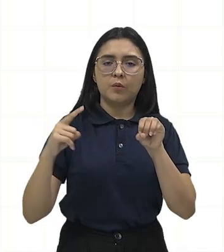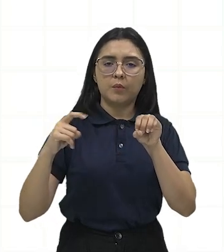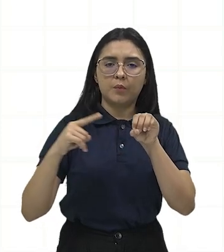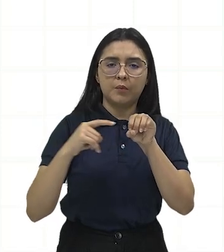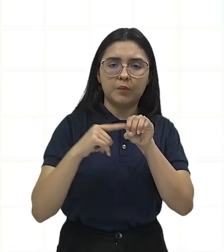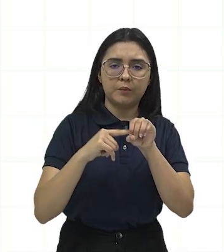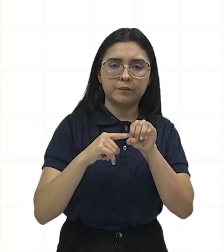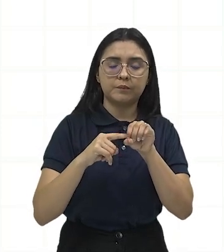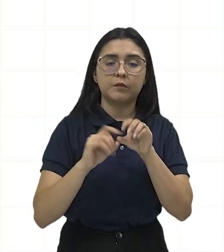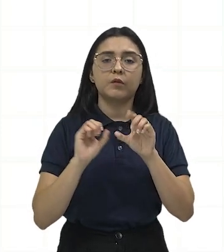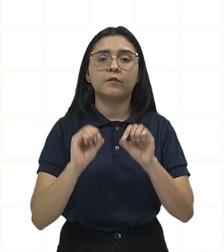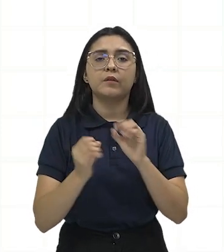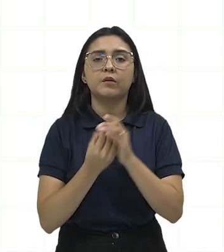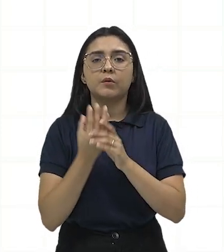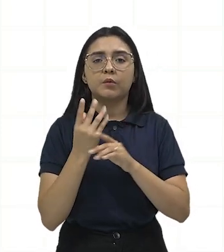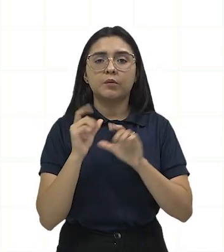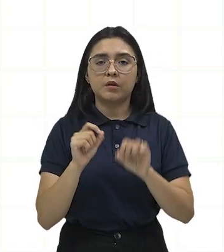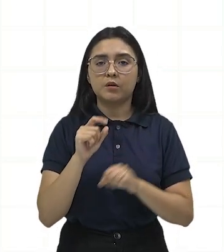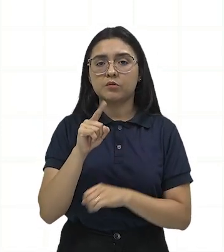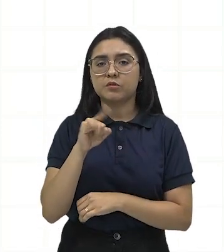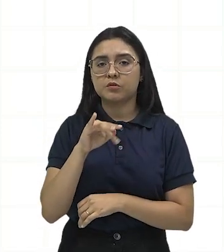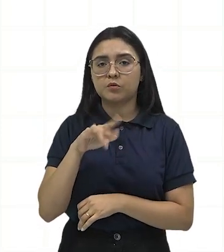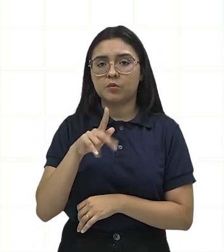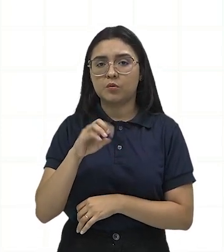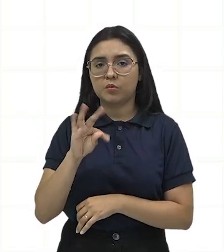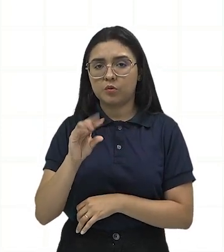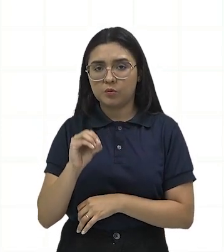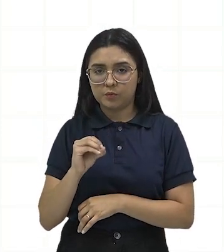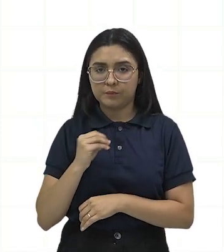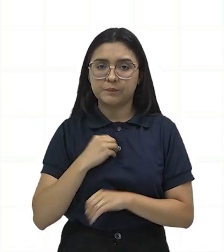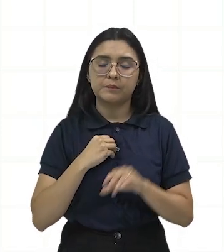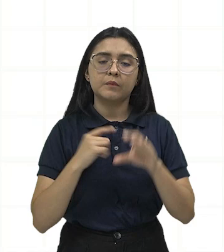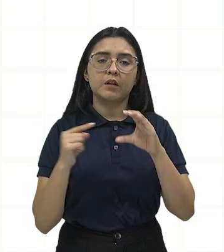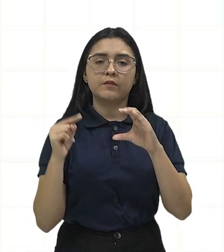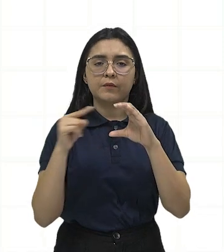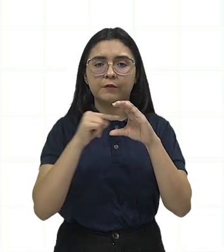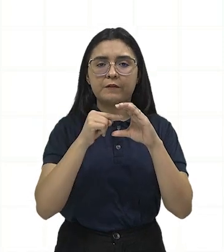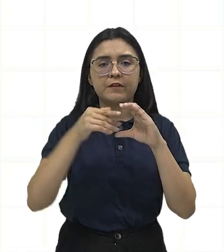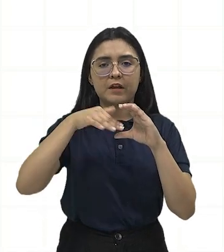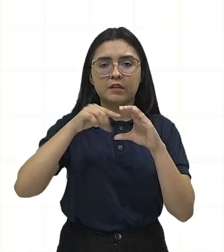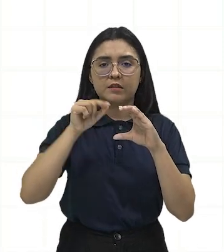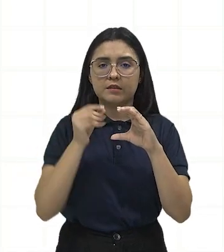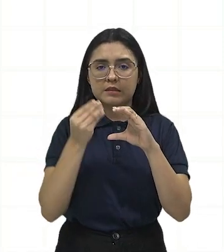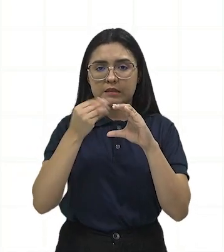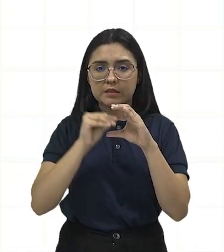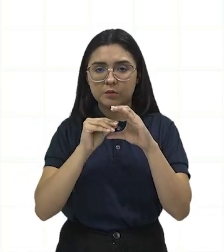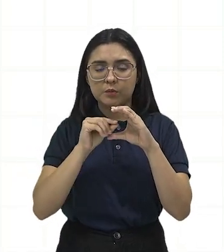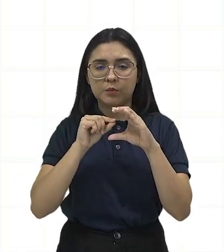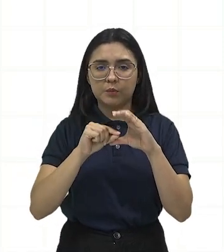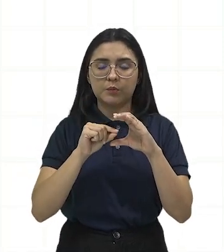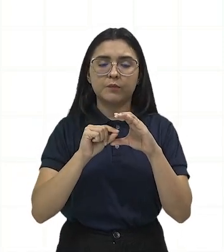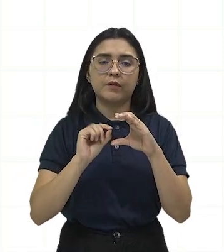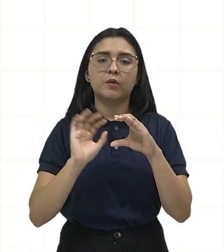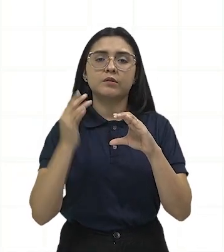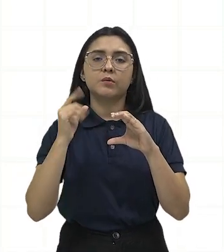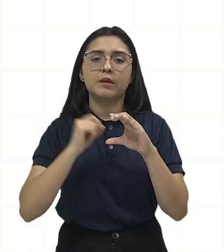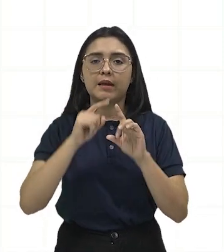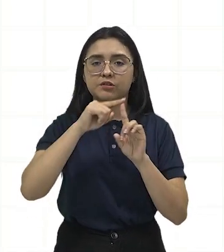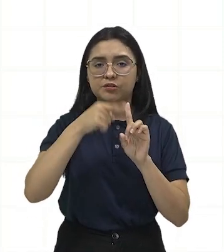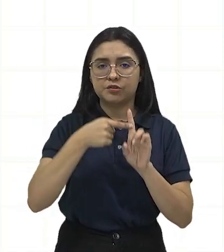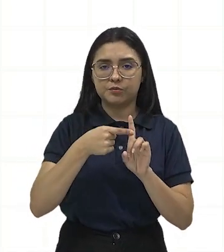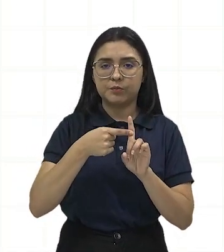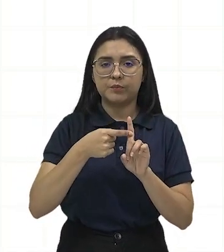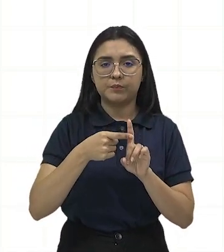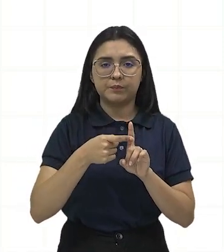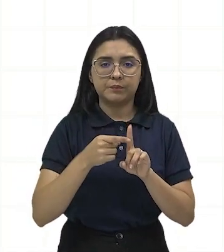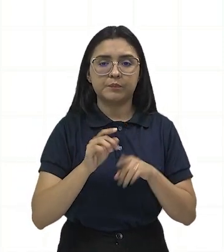espermatozoide vai gerar ali um zigoto. Esse zigoto vai se implantar dentro do útero e a gestação vai acontecer, né?